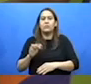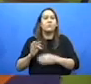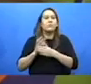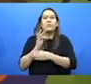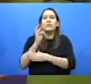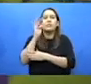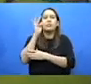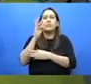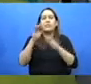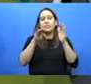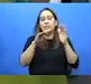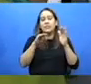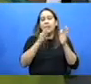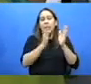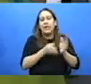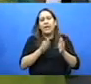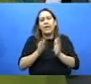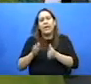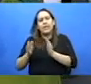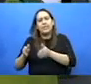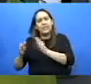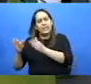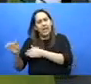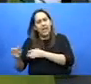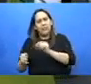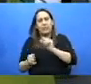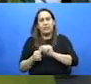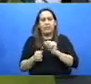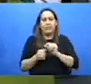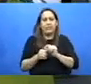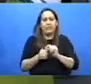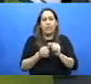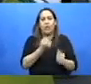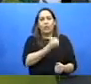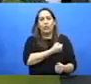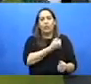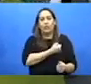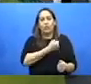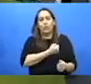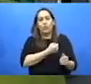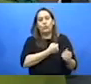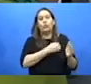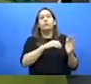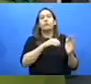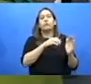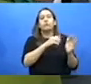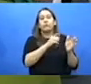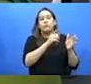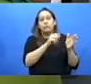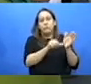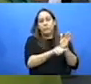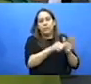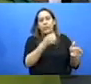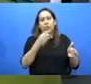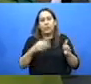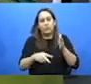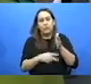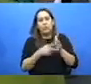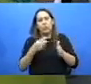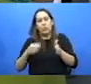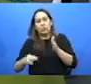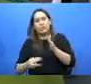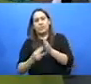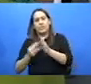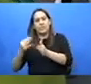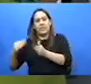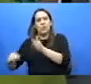plantas, as etapas, vamos aqui enumerar. O que é enumerar? Colocar números. Qual é a primeiro, segundo? Colocar a